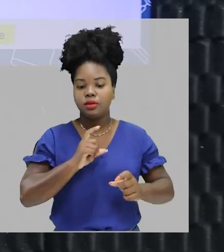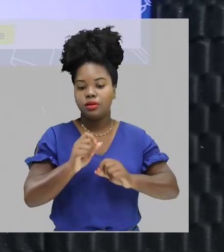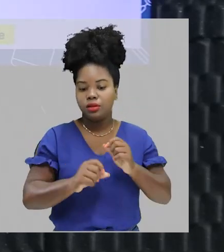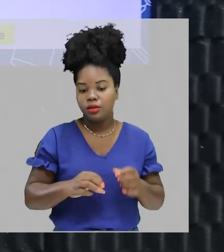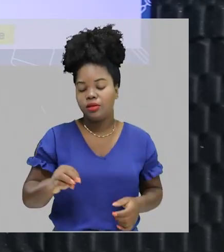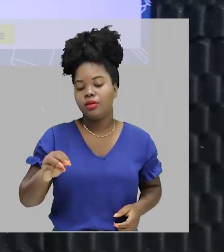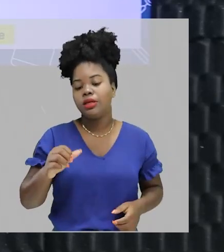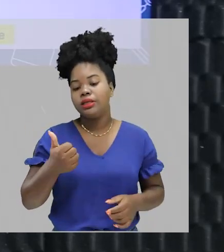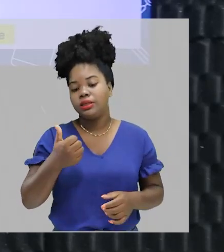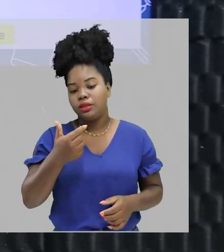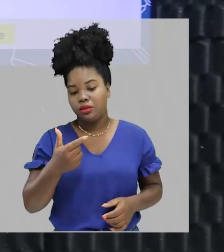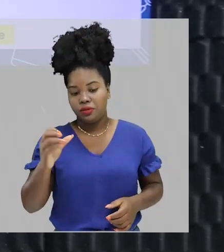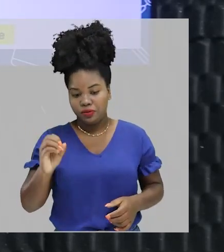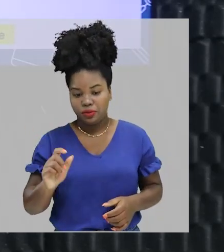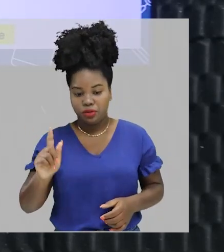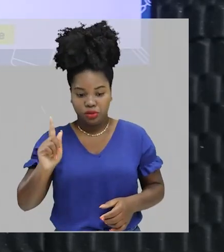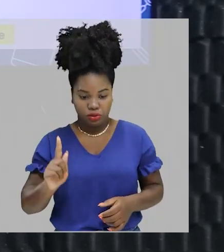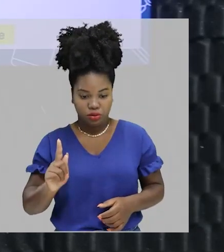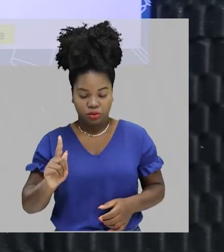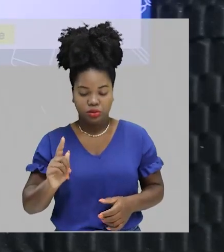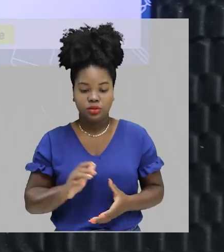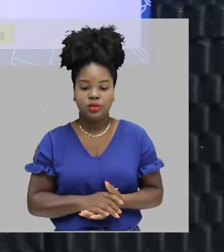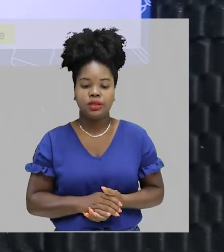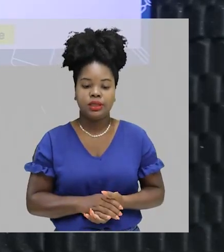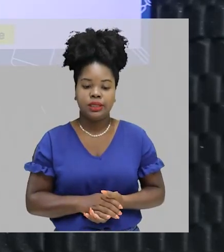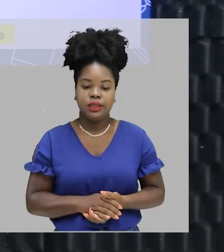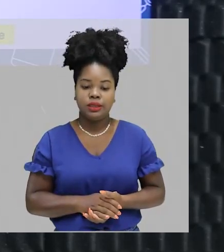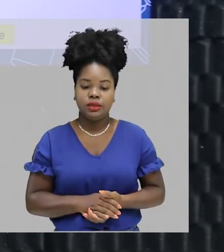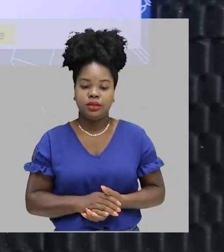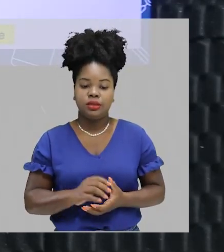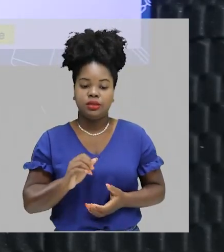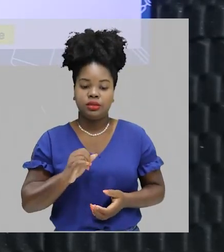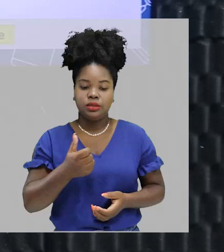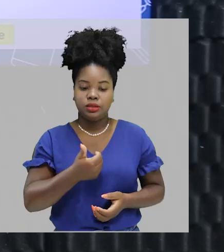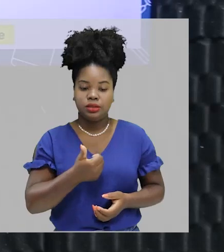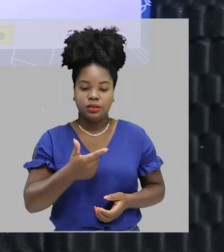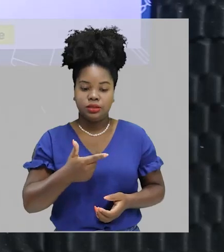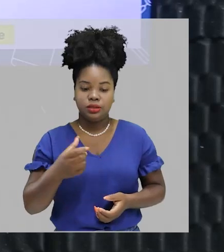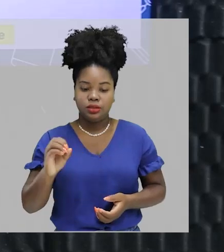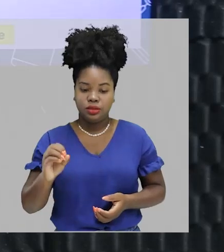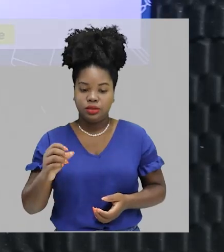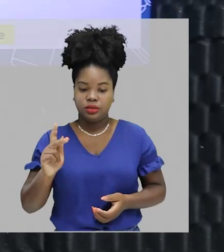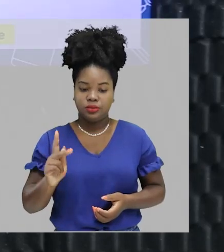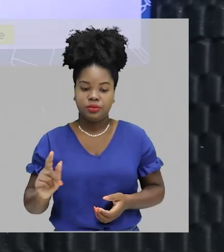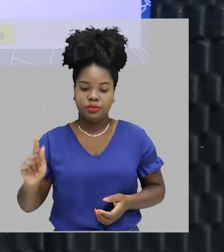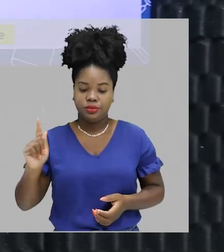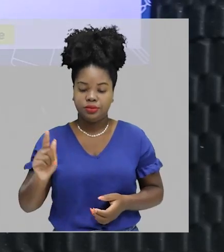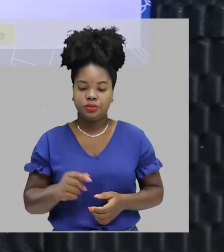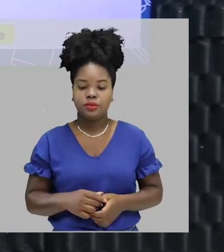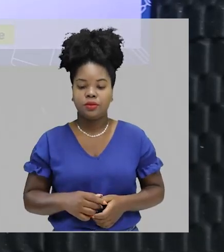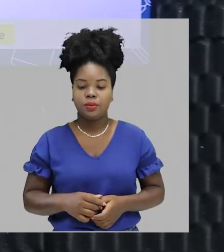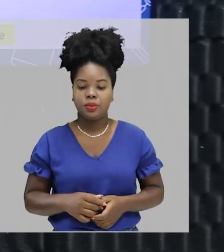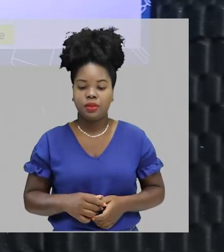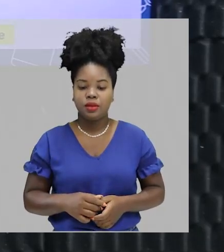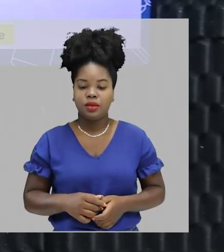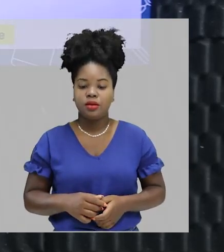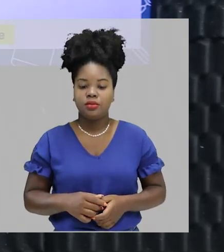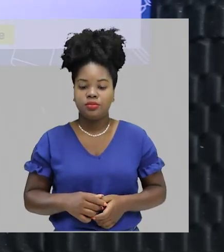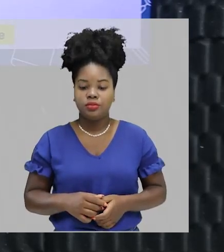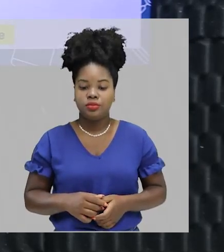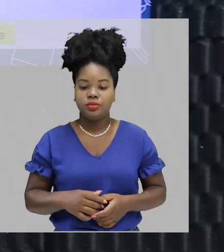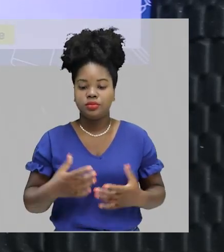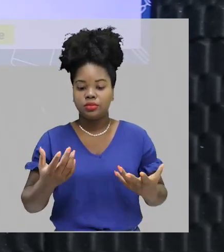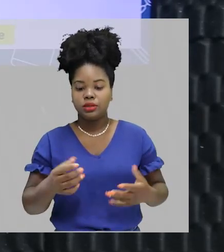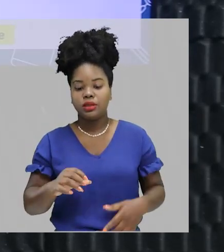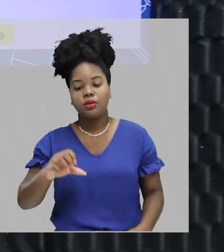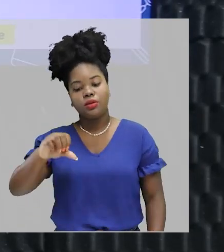massa de 120 gramas, como está falando de quilos, 120 quilos. 4 vezes 120. O ácido sulfúrico,